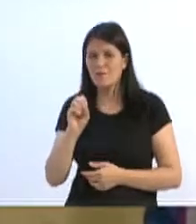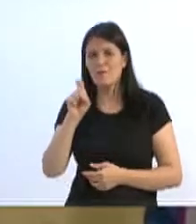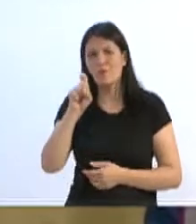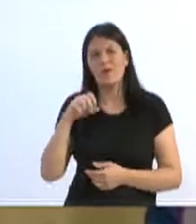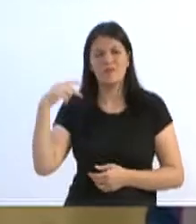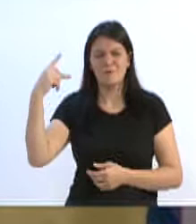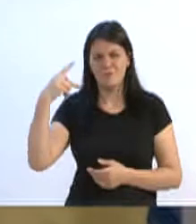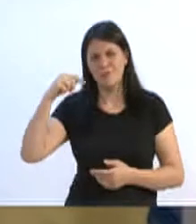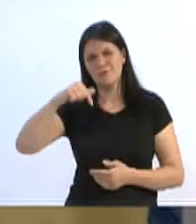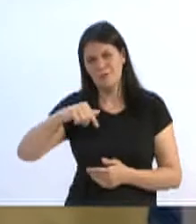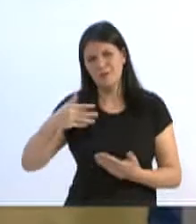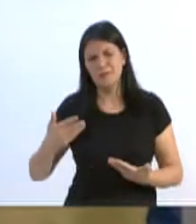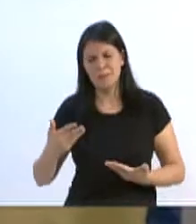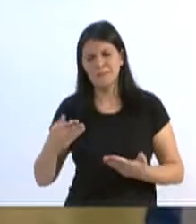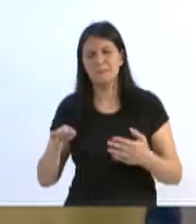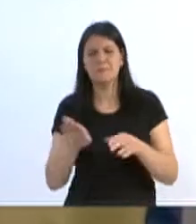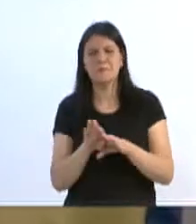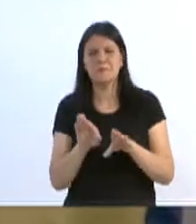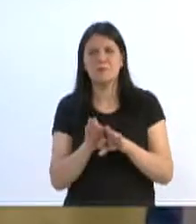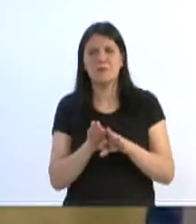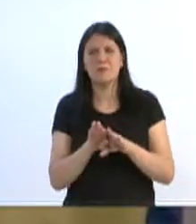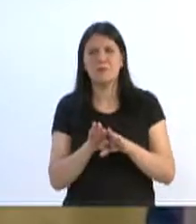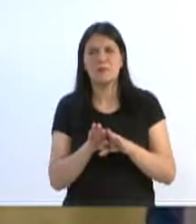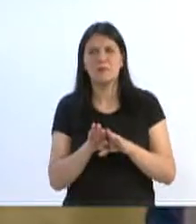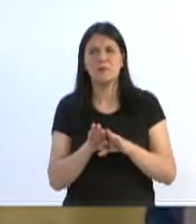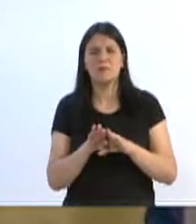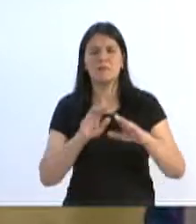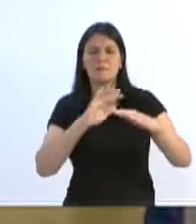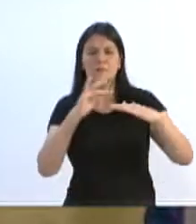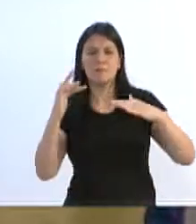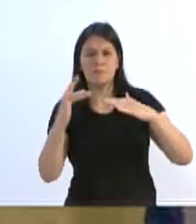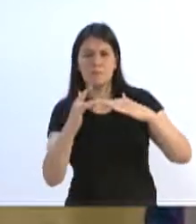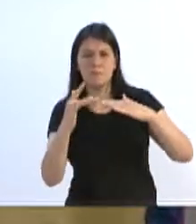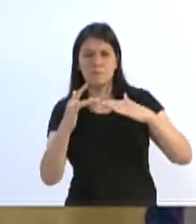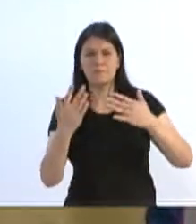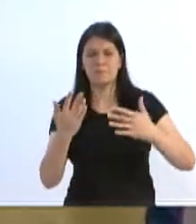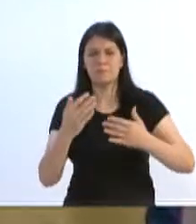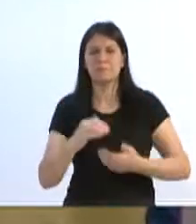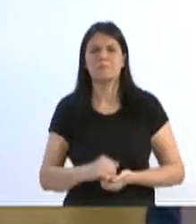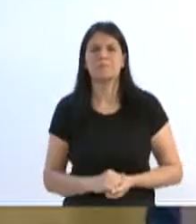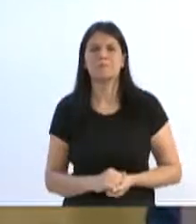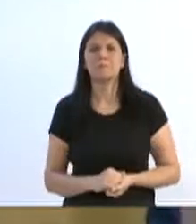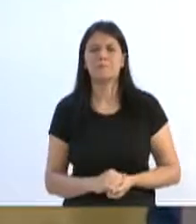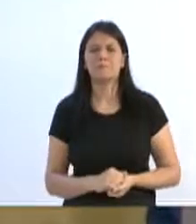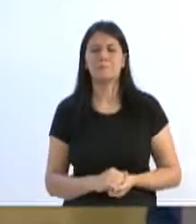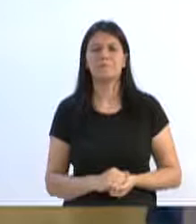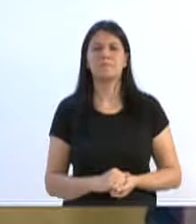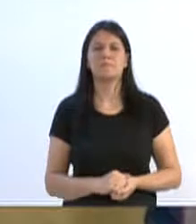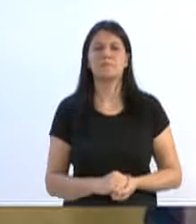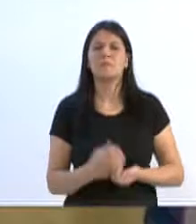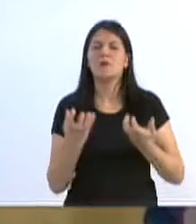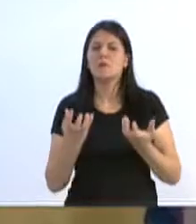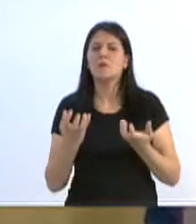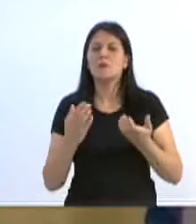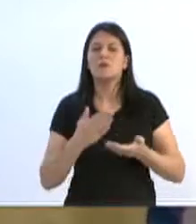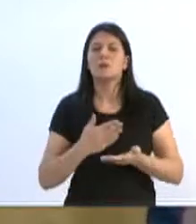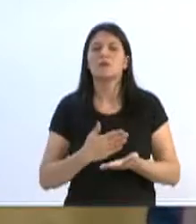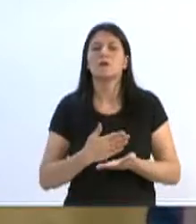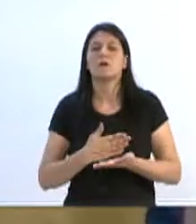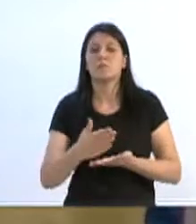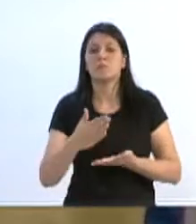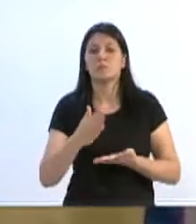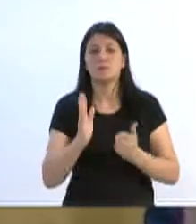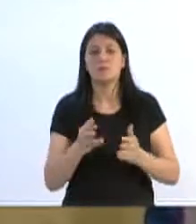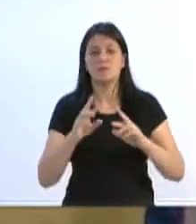e nos acompanha também através de celulares e da internet o ministério destaca nossa reunião hoje tinham